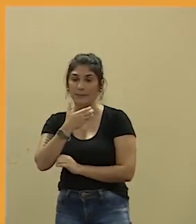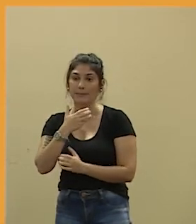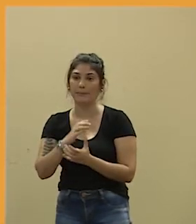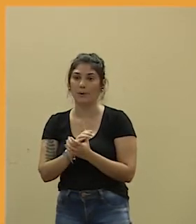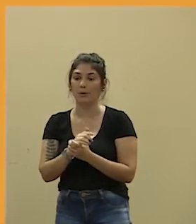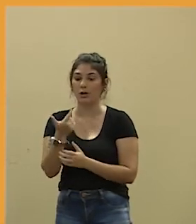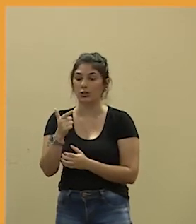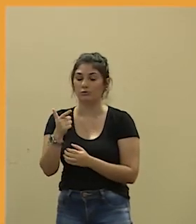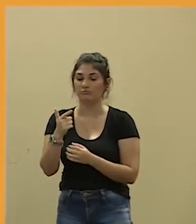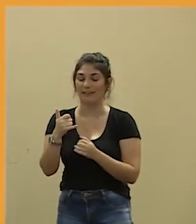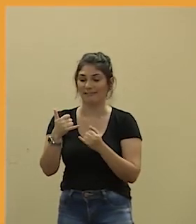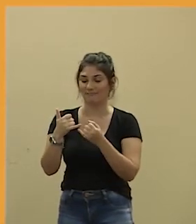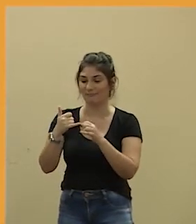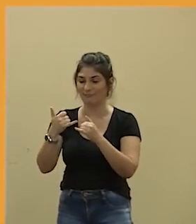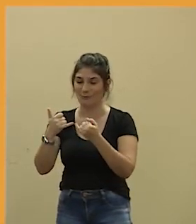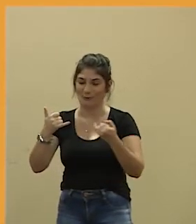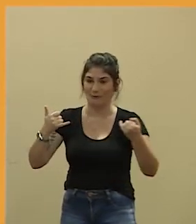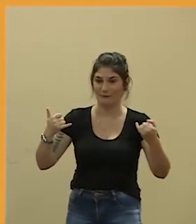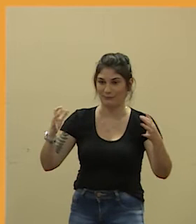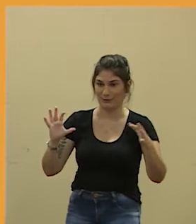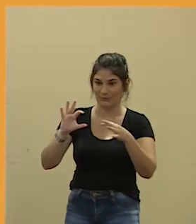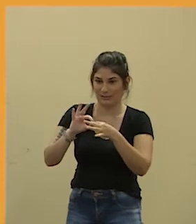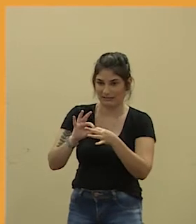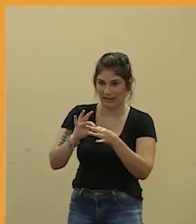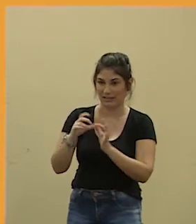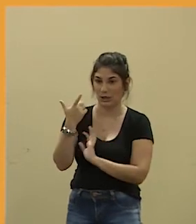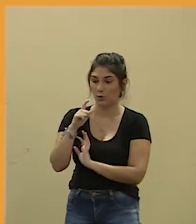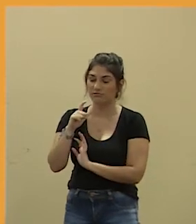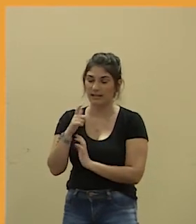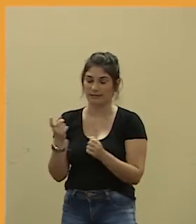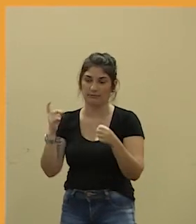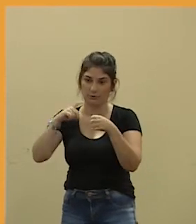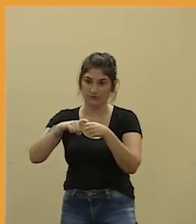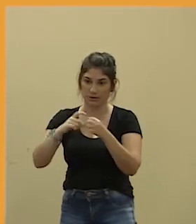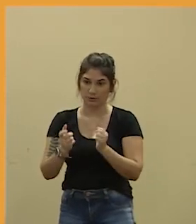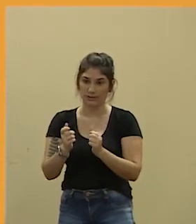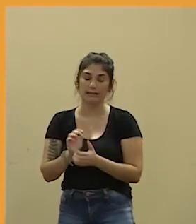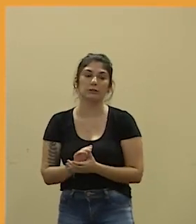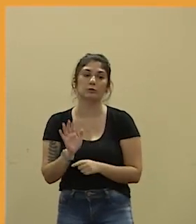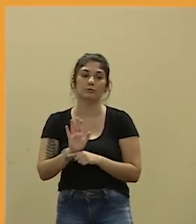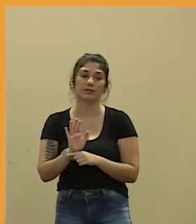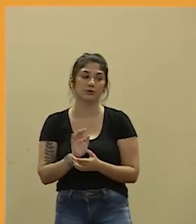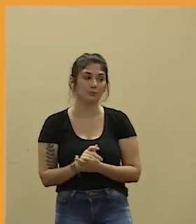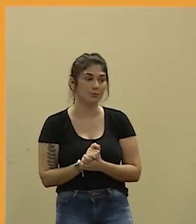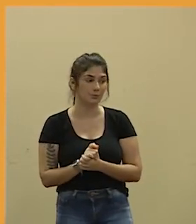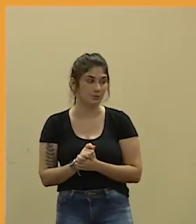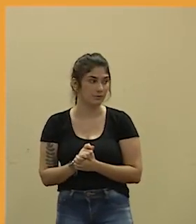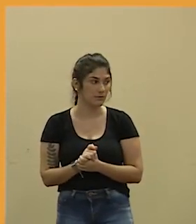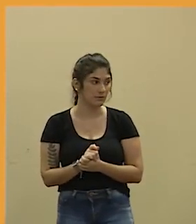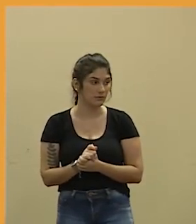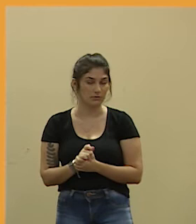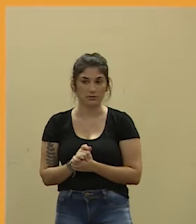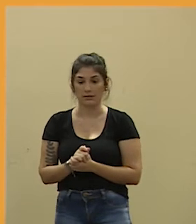fio com o ambiente virtual do curso aqui também está bamboleando sem fio algo que para nós hoje também em xeque já está bastante seja por